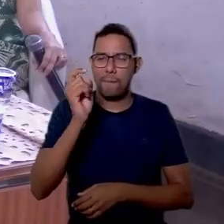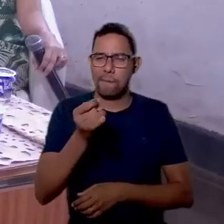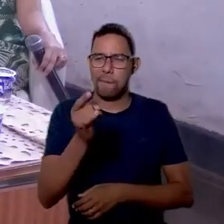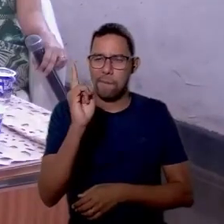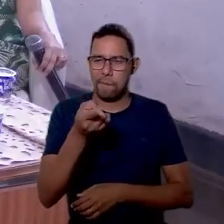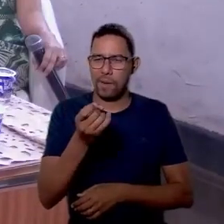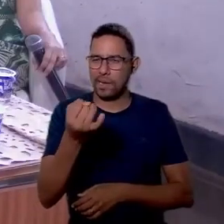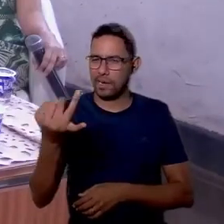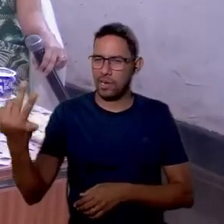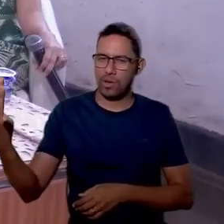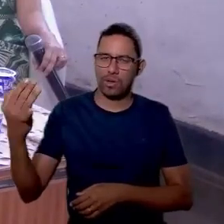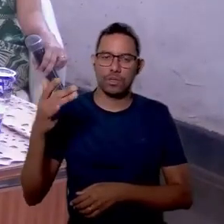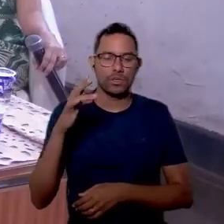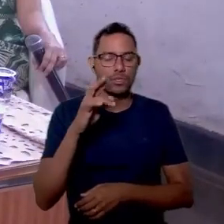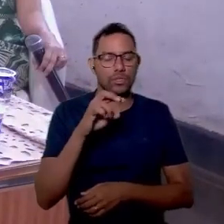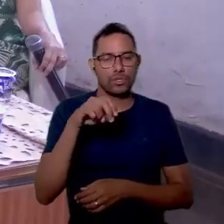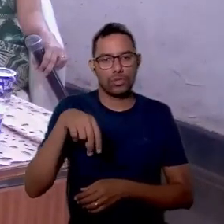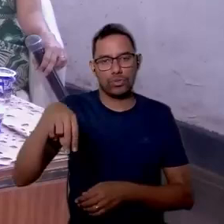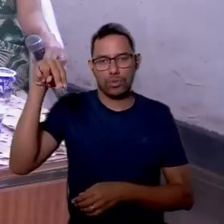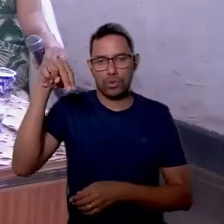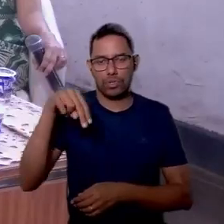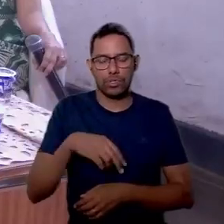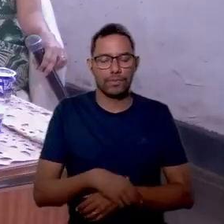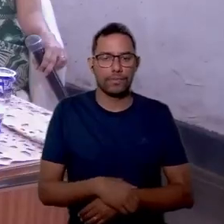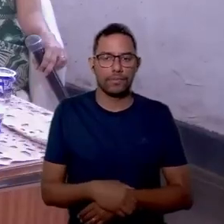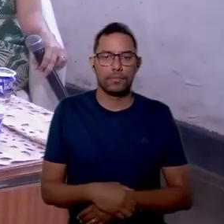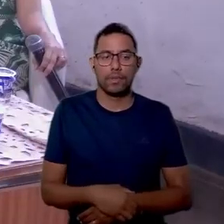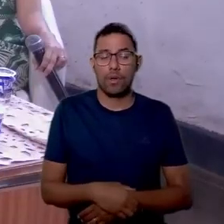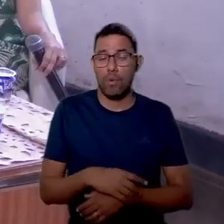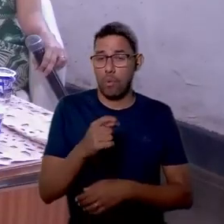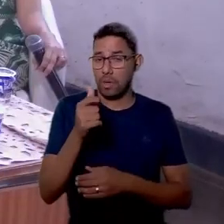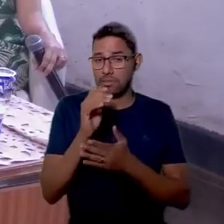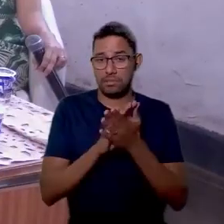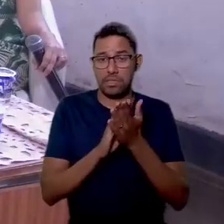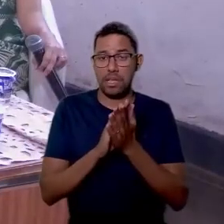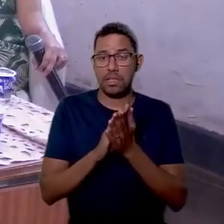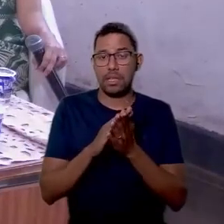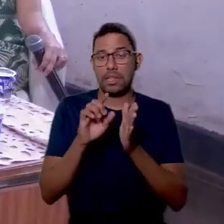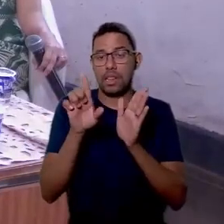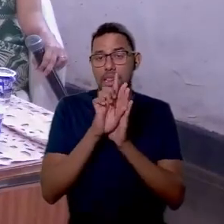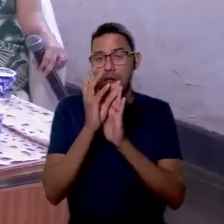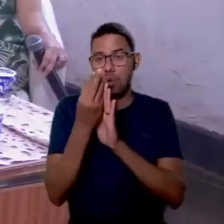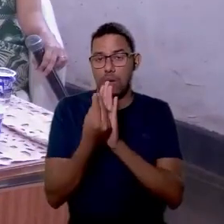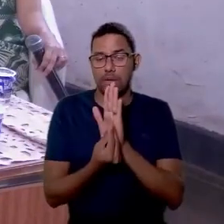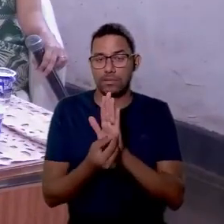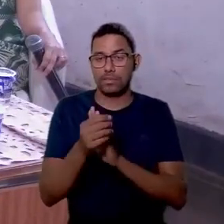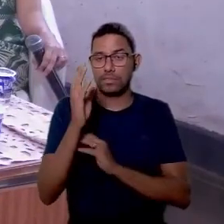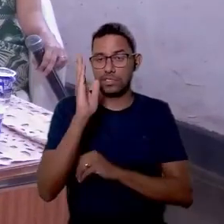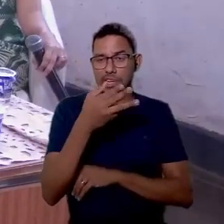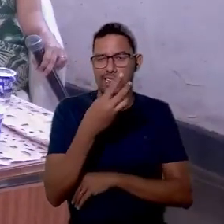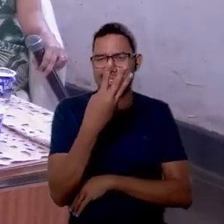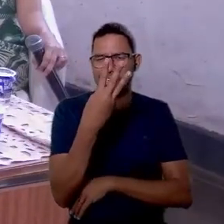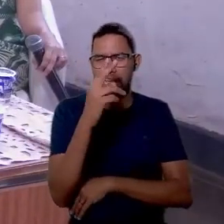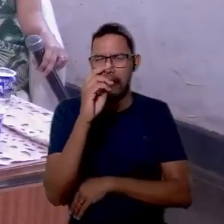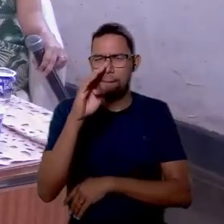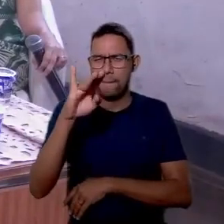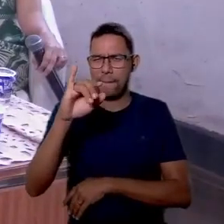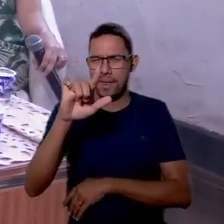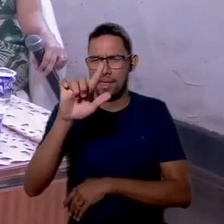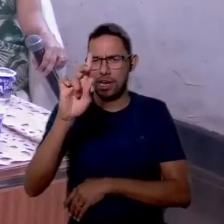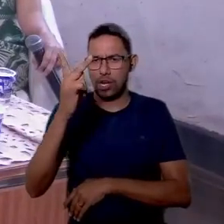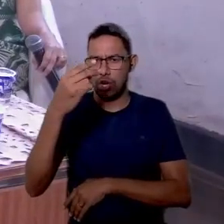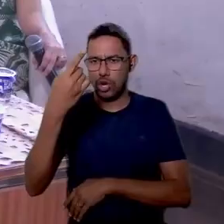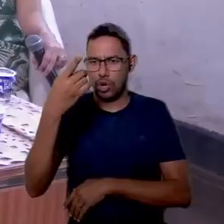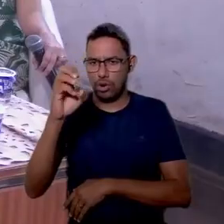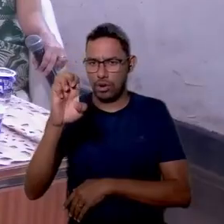que não é nada em relação ao orçamento da Rouanet, que hoje está em torno de 3 bilhões de reais. Nós levamos 24